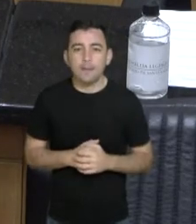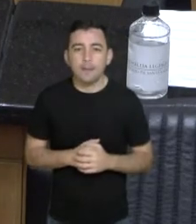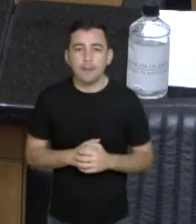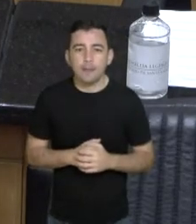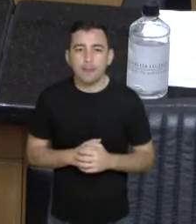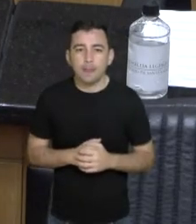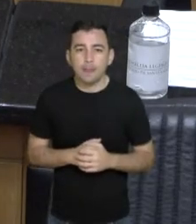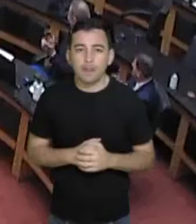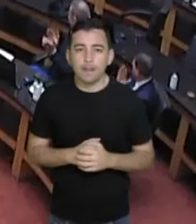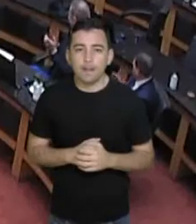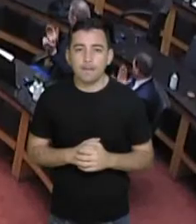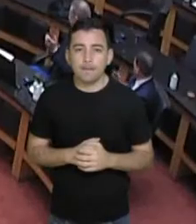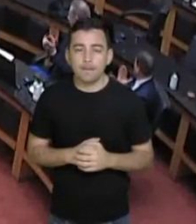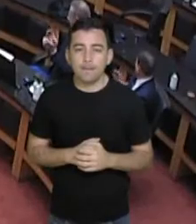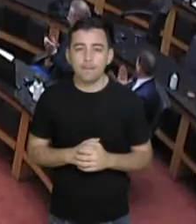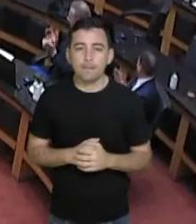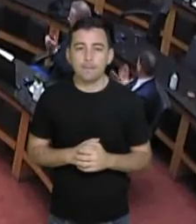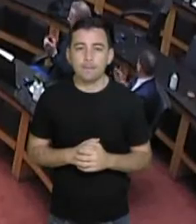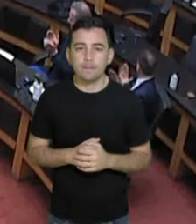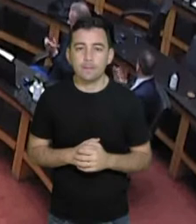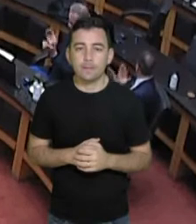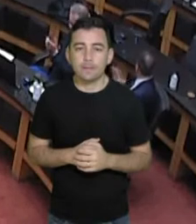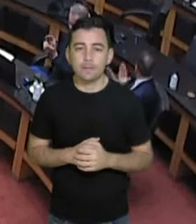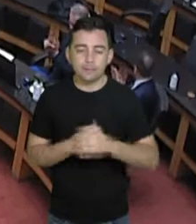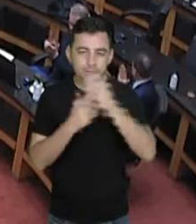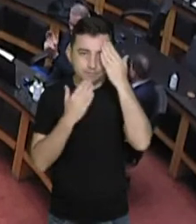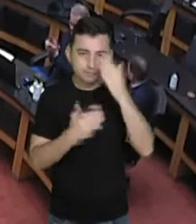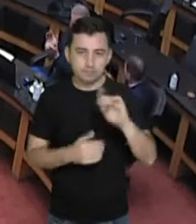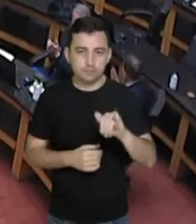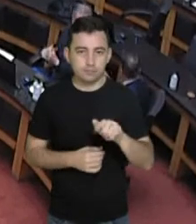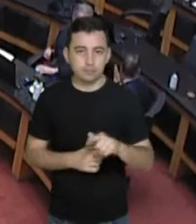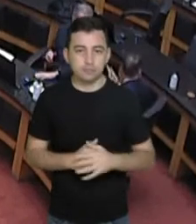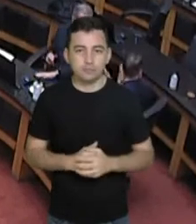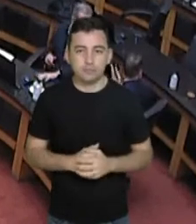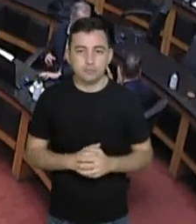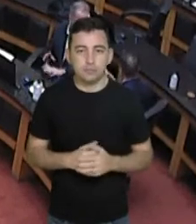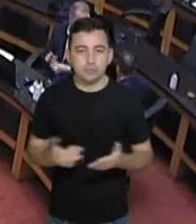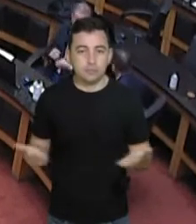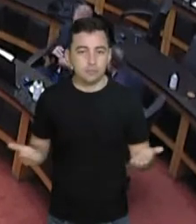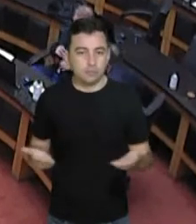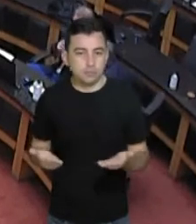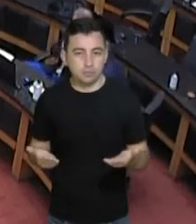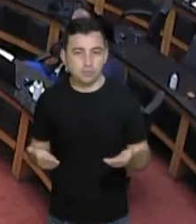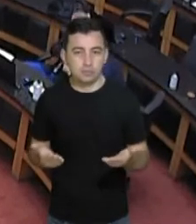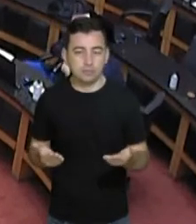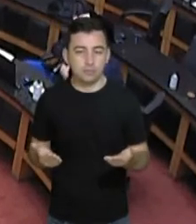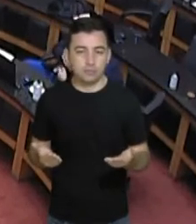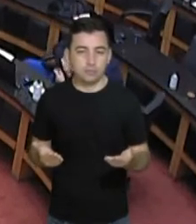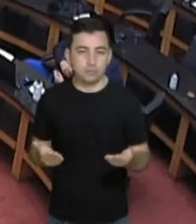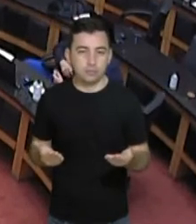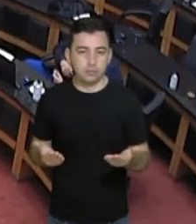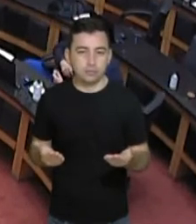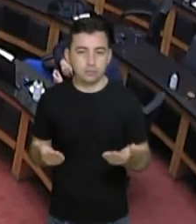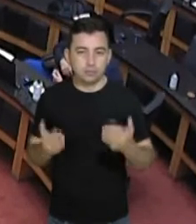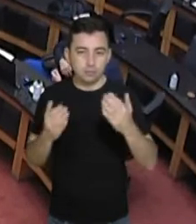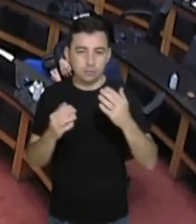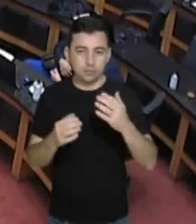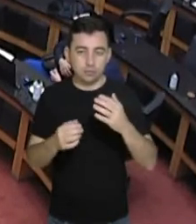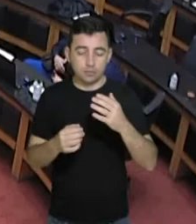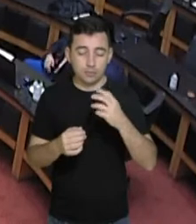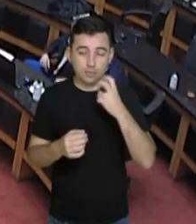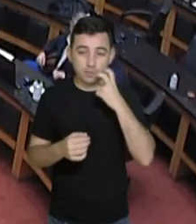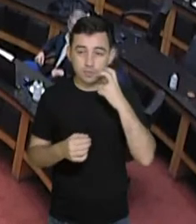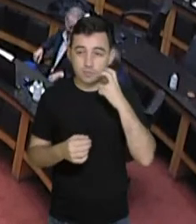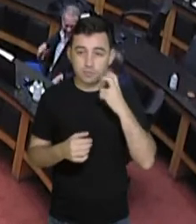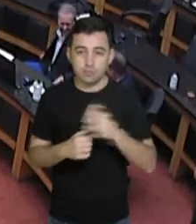Obrigado. Obrigado, deputado Júlio Garcia. Concedo a palavra o deputado Fernando Vampiro.